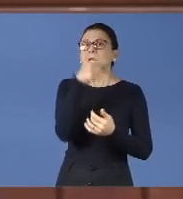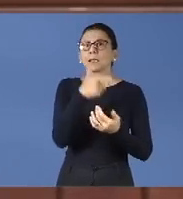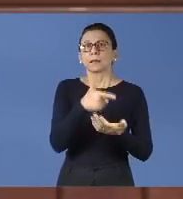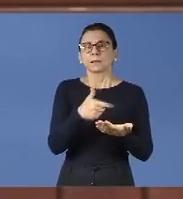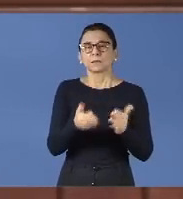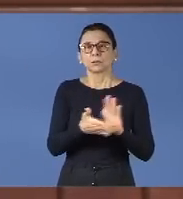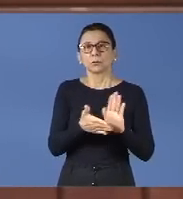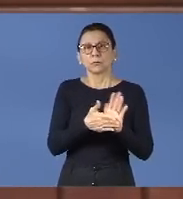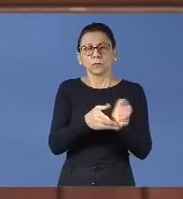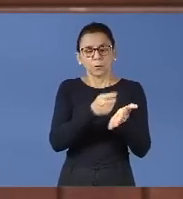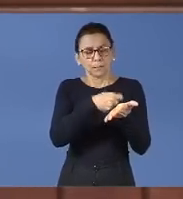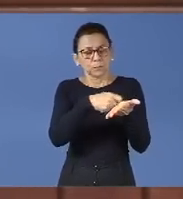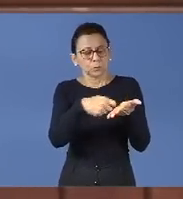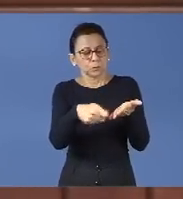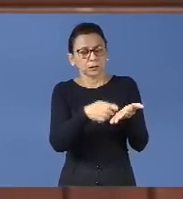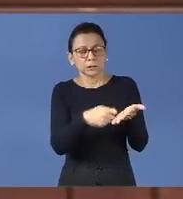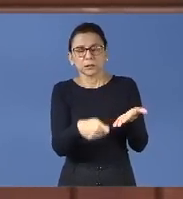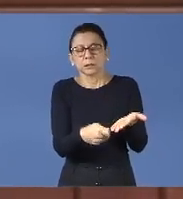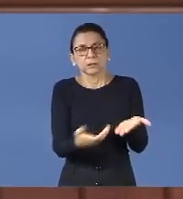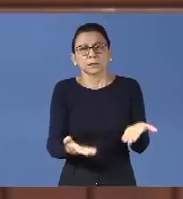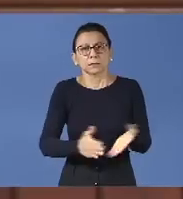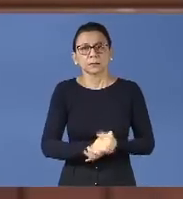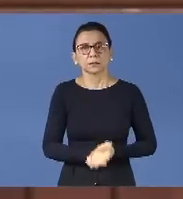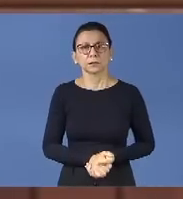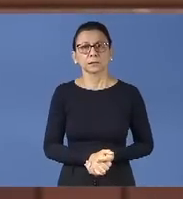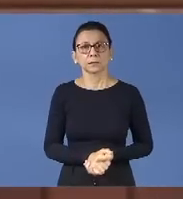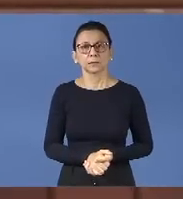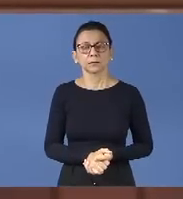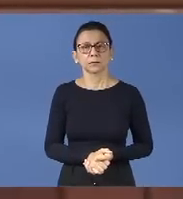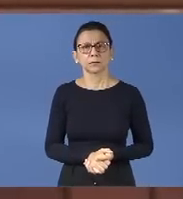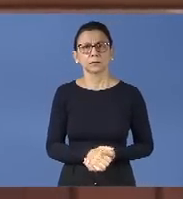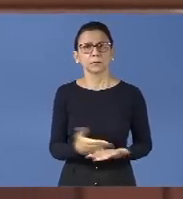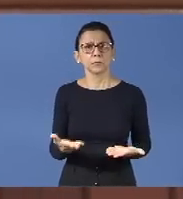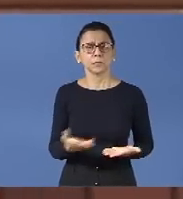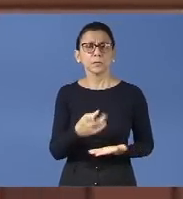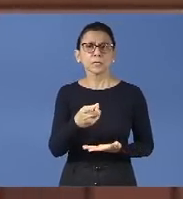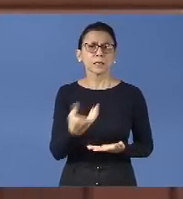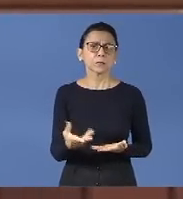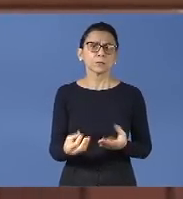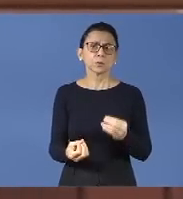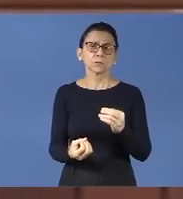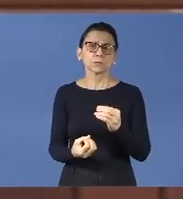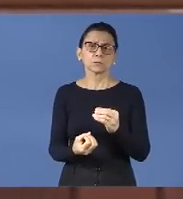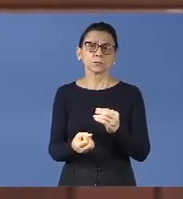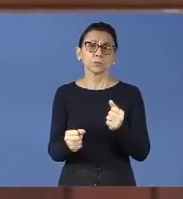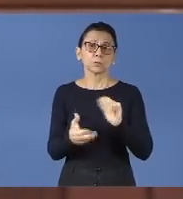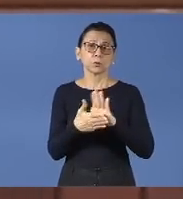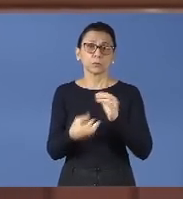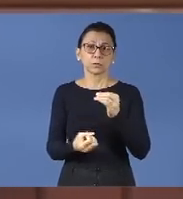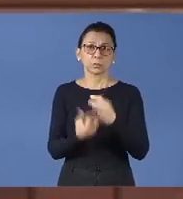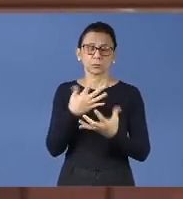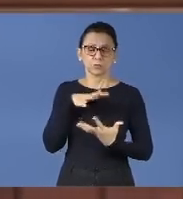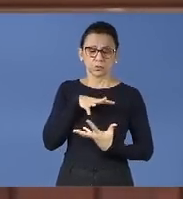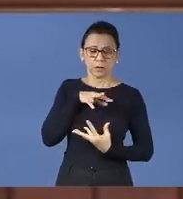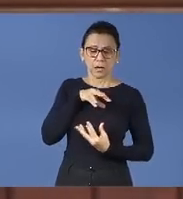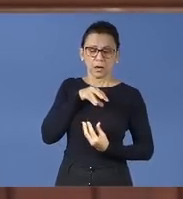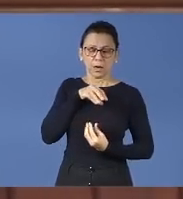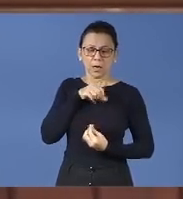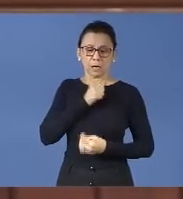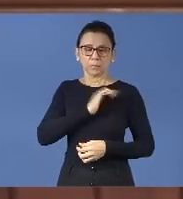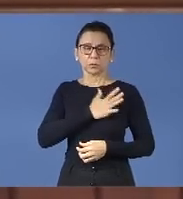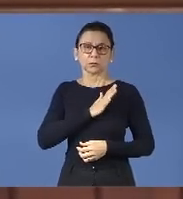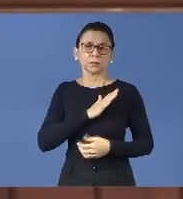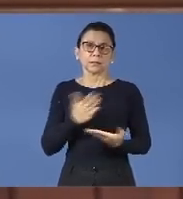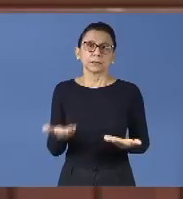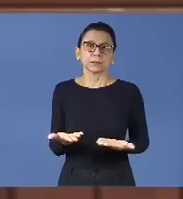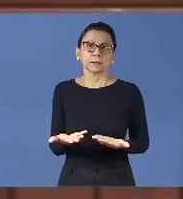canta. Quando você vai cantar um louvor que foi do coração da alma, ninguém quer. Quer essas bobagens que um fulano qualquer